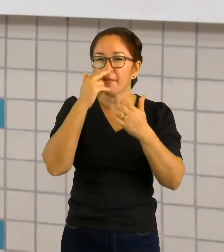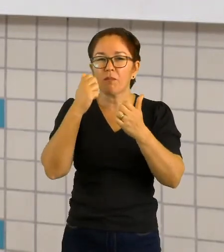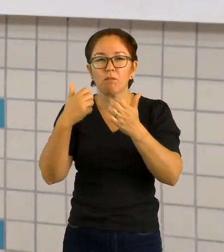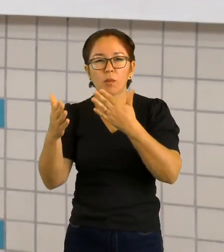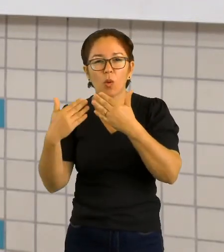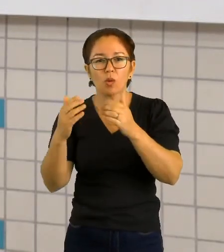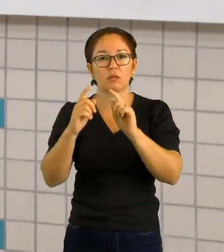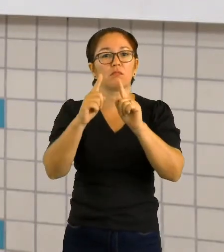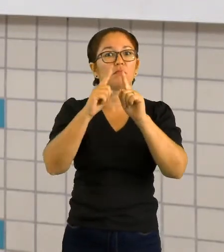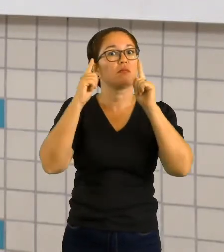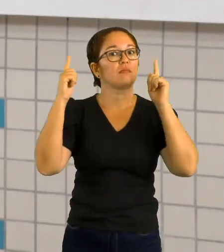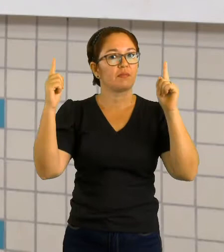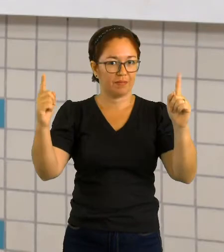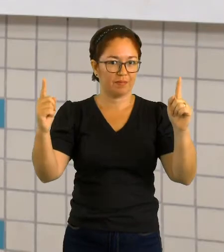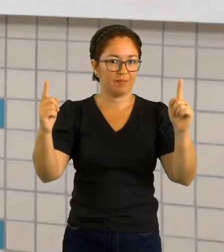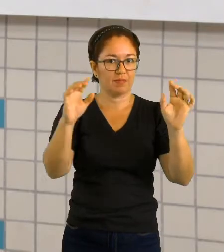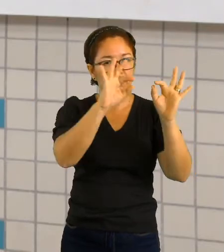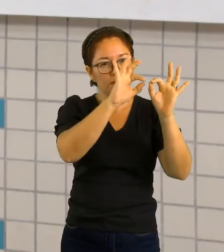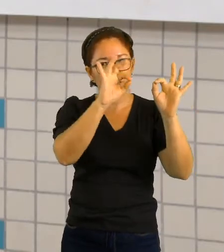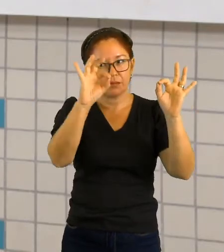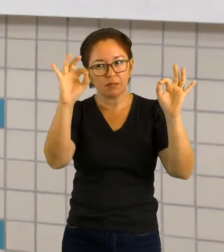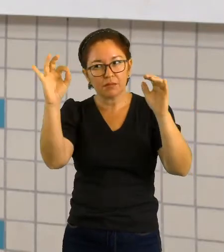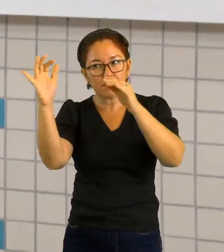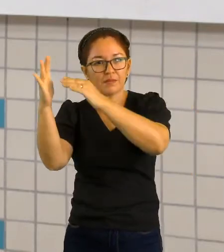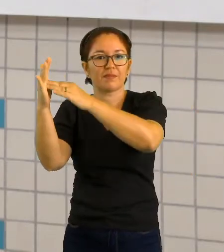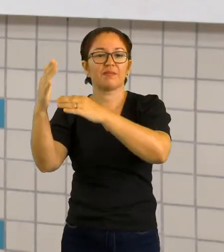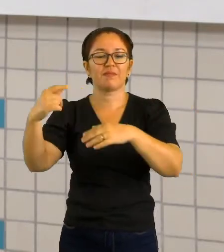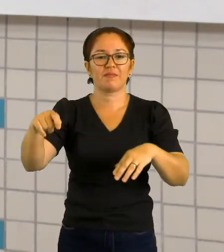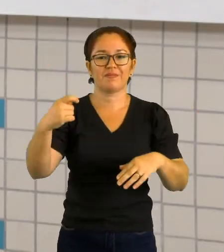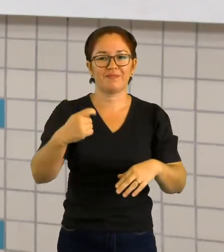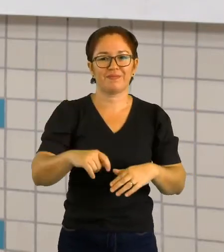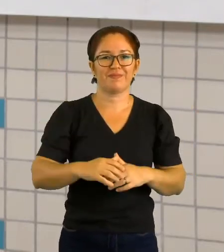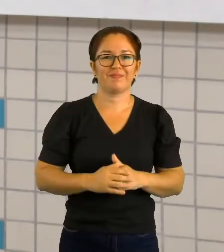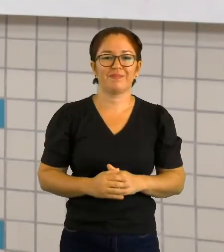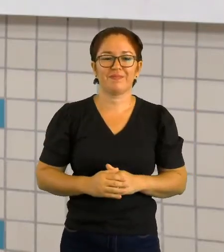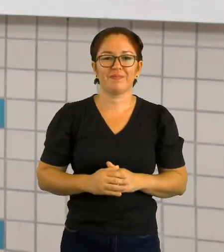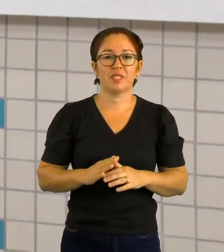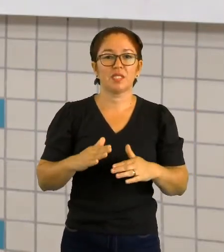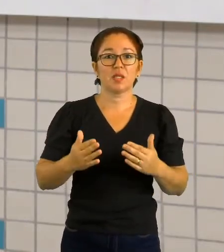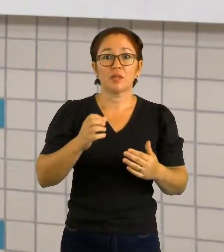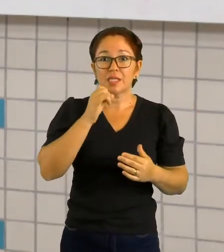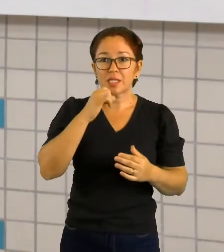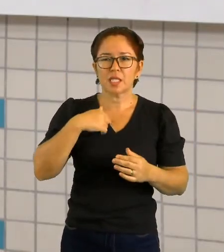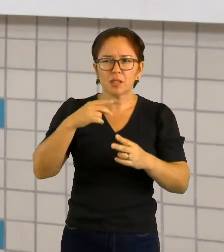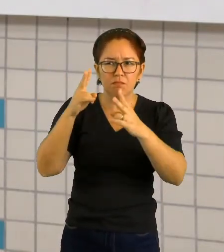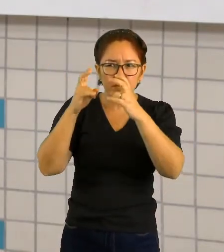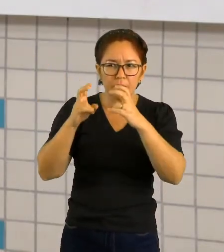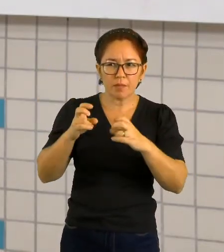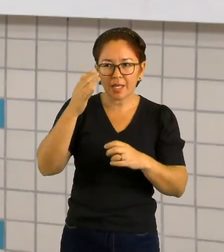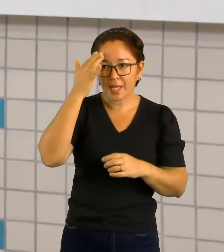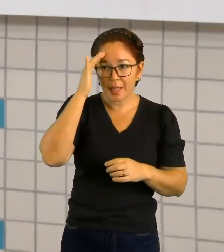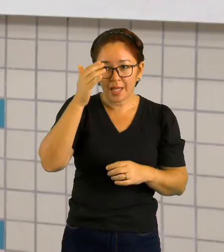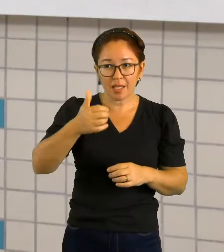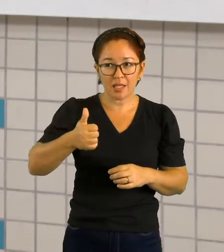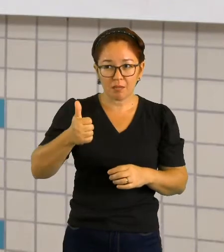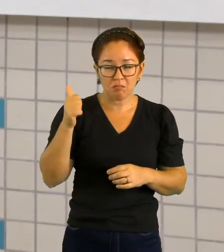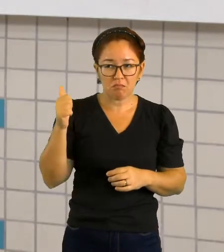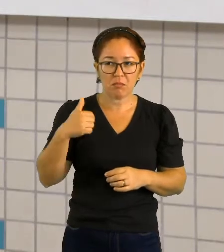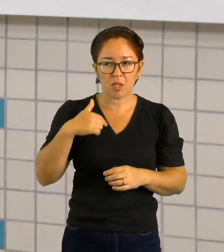texto em prosa, eu consigo usar melhor a minha linha. Eu uso ela da maneira